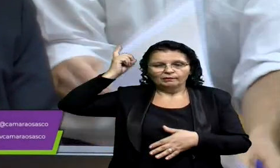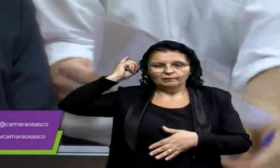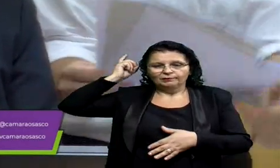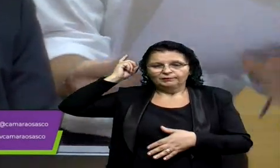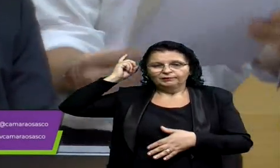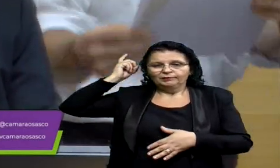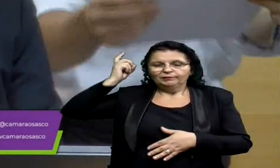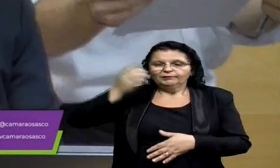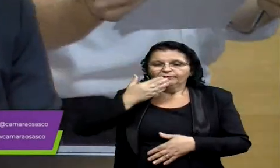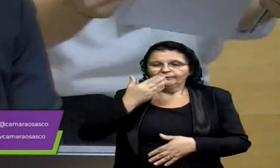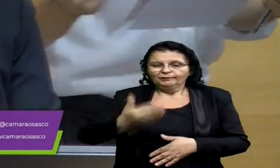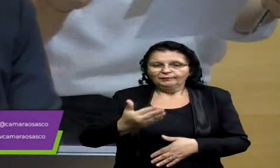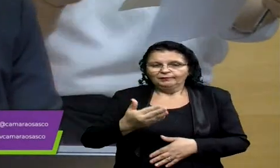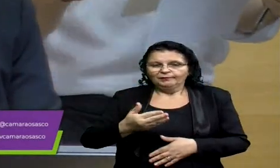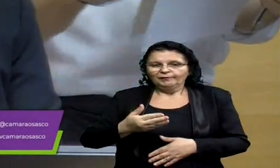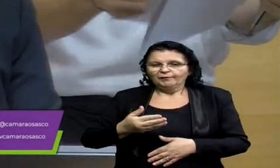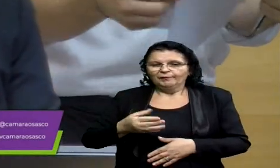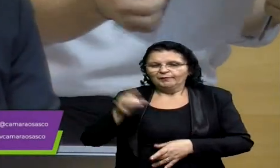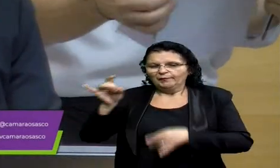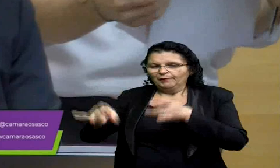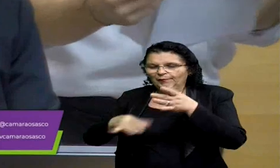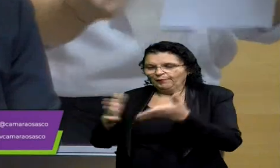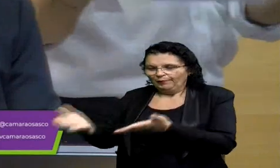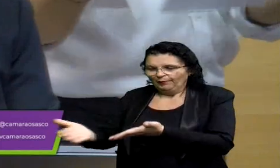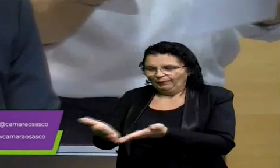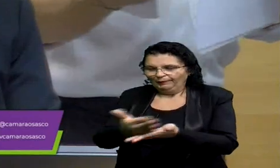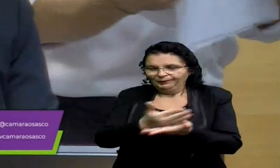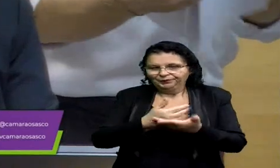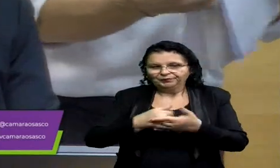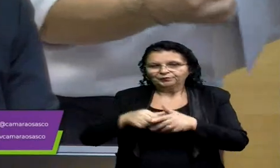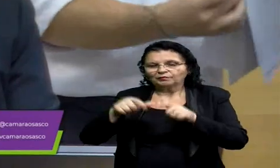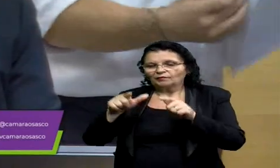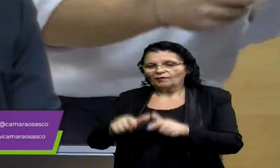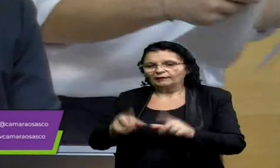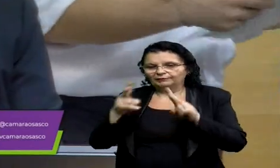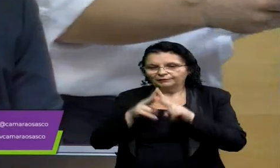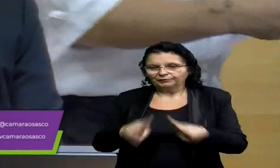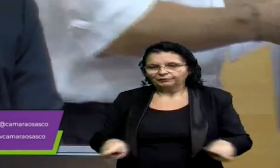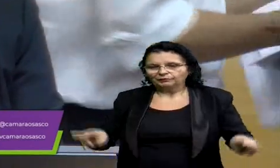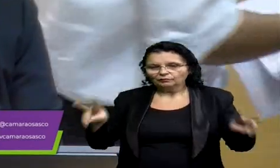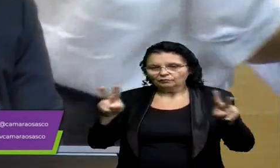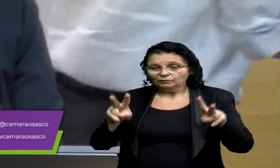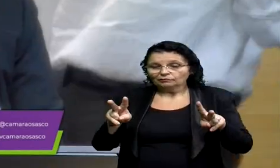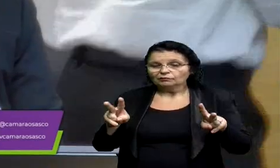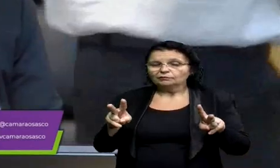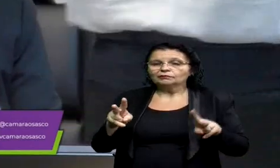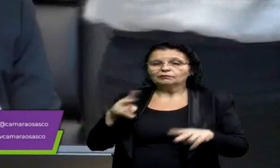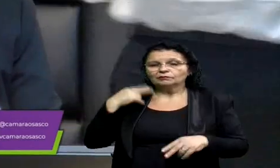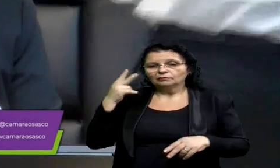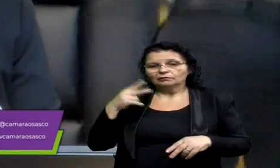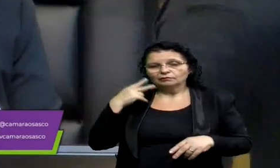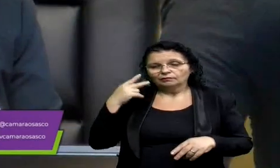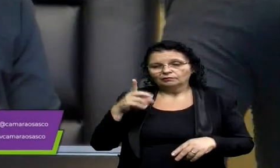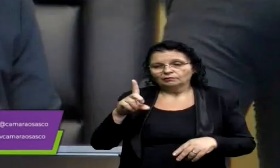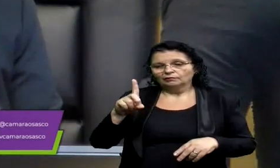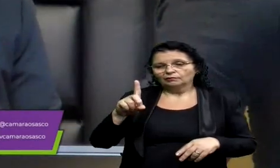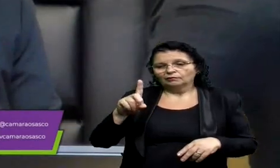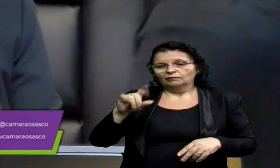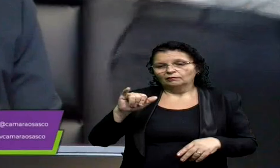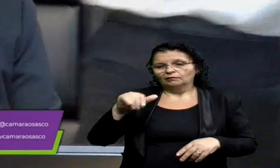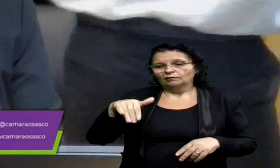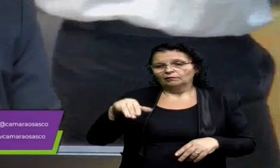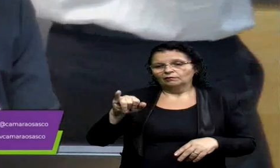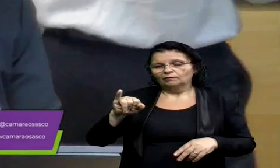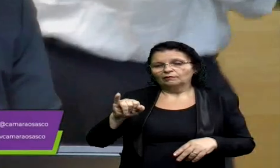Teruel que solicita a coleta de da Rua Pai Sandu no Jardim Veloso indicação do vereador Dinei Simão que